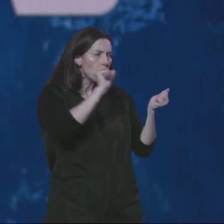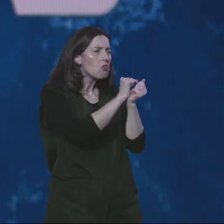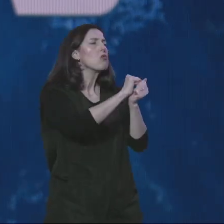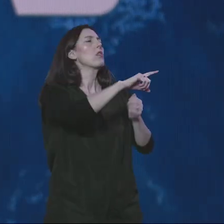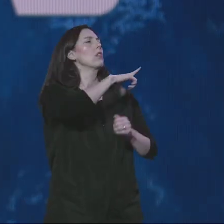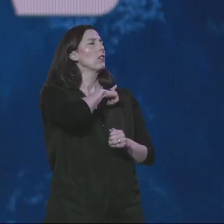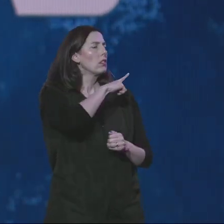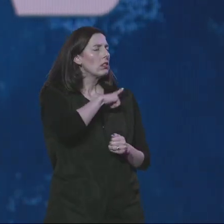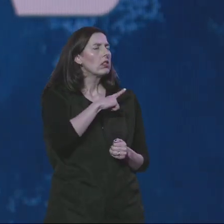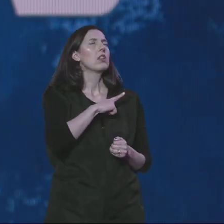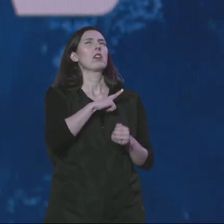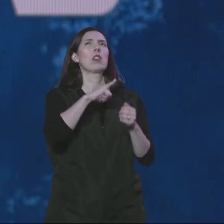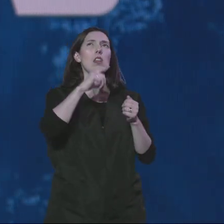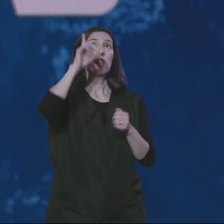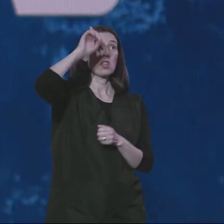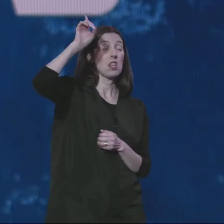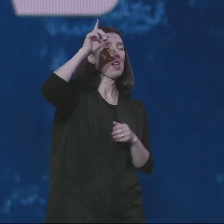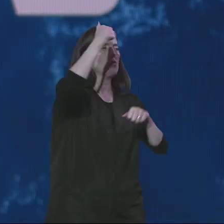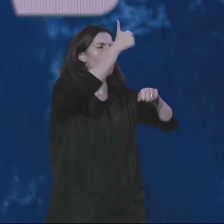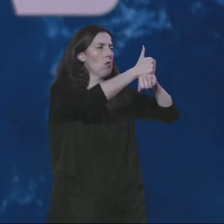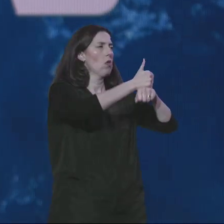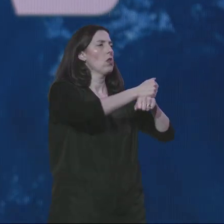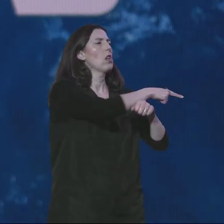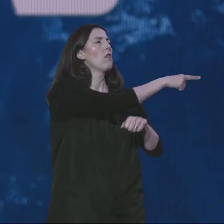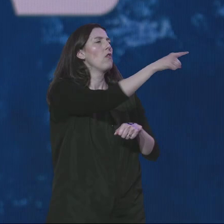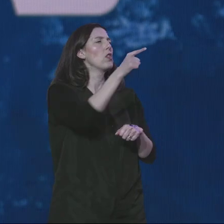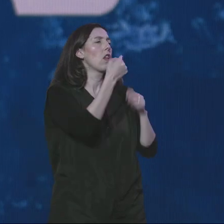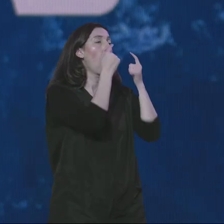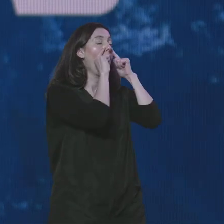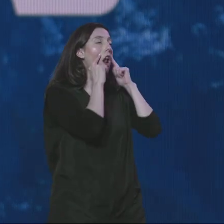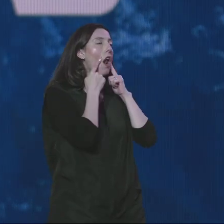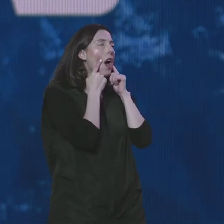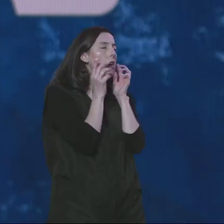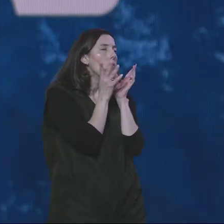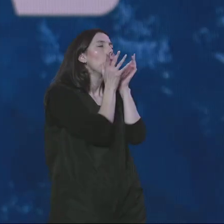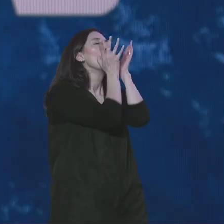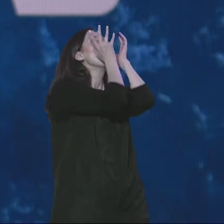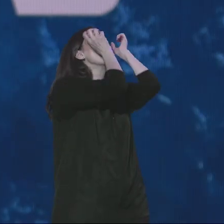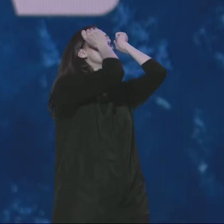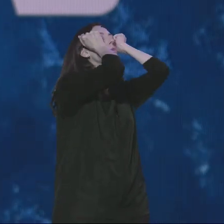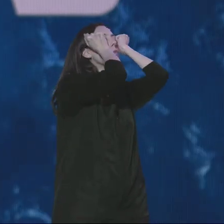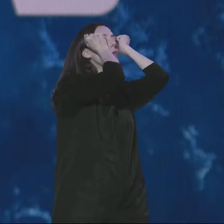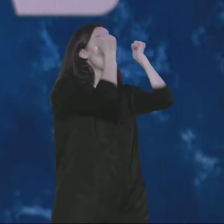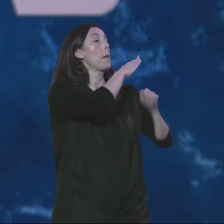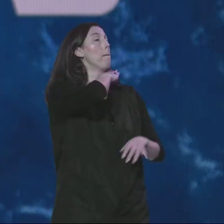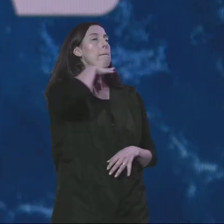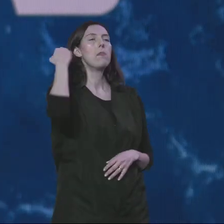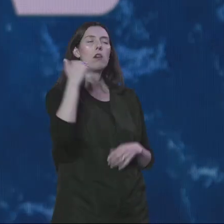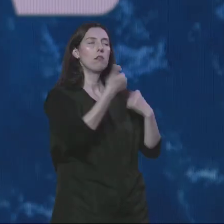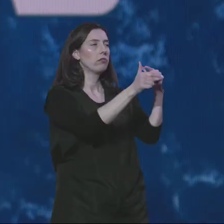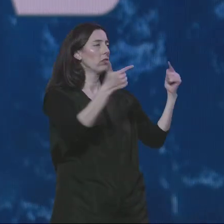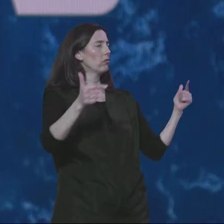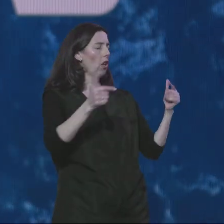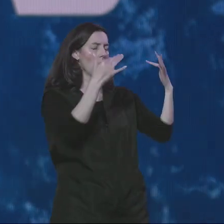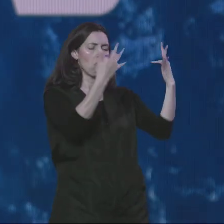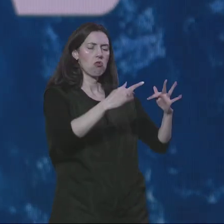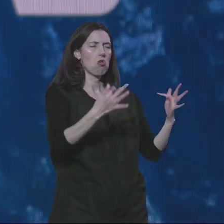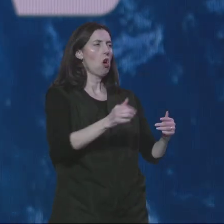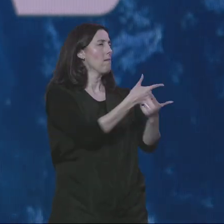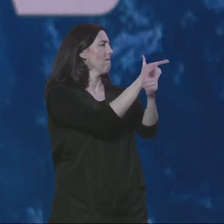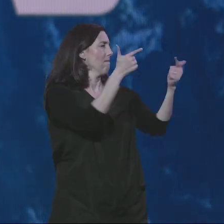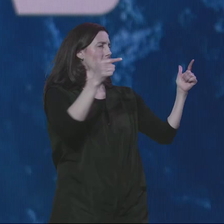será o seu Deus. Ele enxugará dos seus olhos toda lágrima. Não haverá mais morte, nem dor,